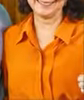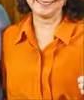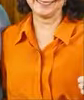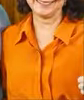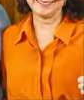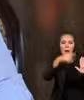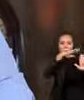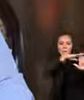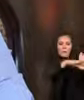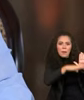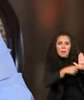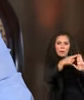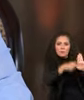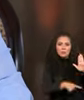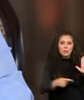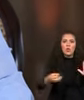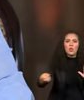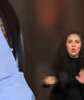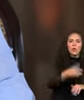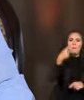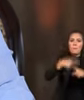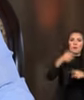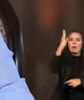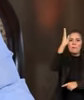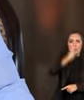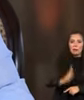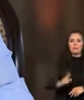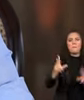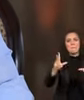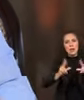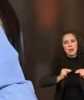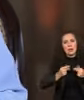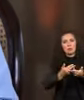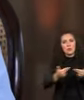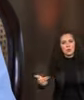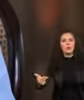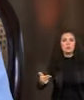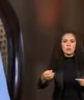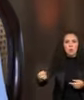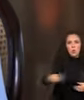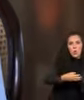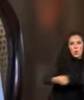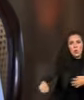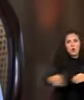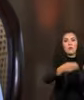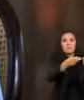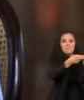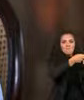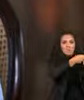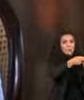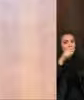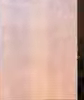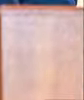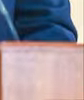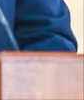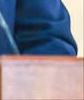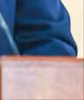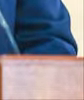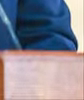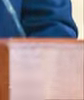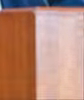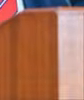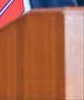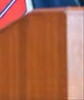ter certeza que o SUS é um instrumento precioso para a gente poder garantir saúde para o povo brasileiro.